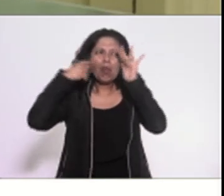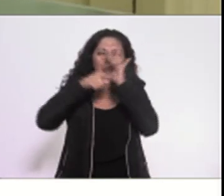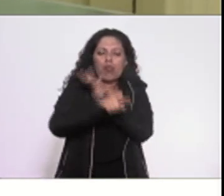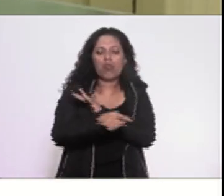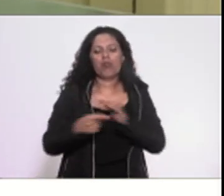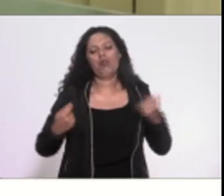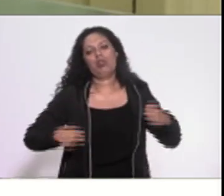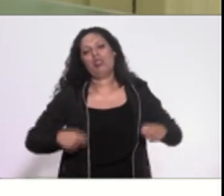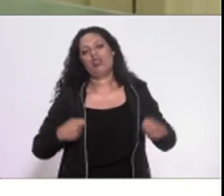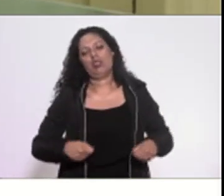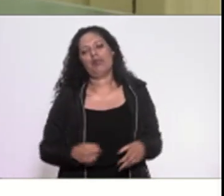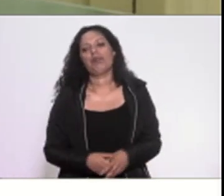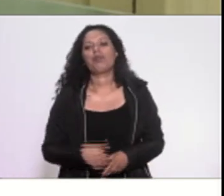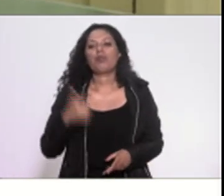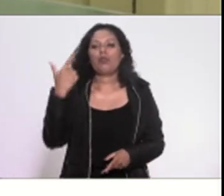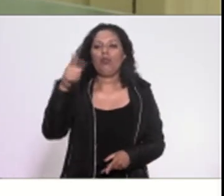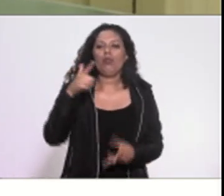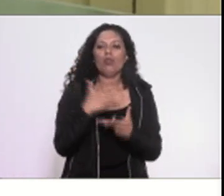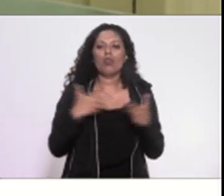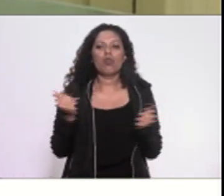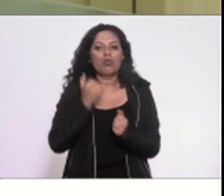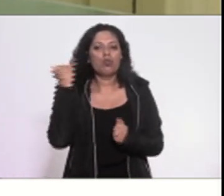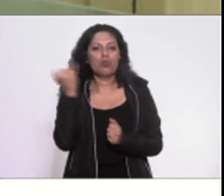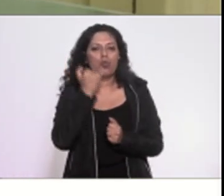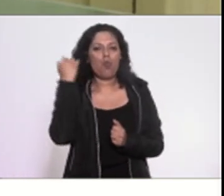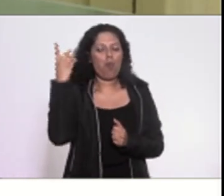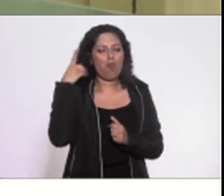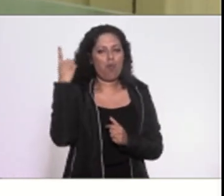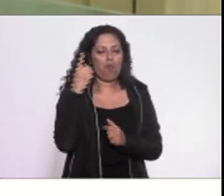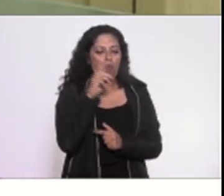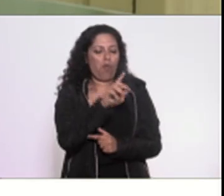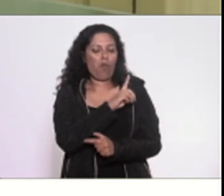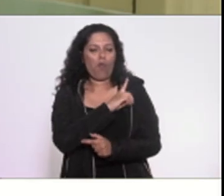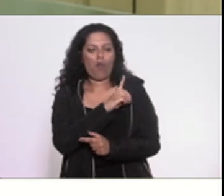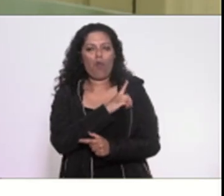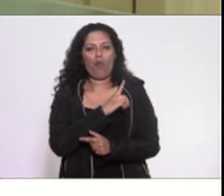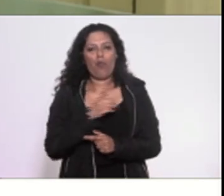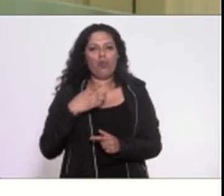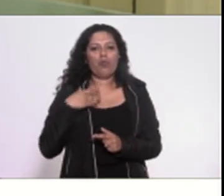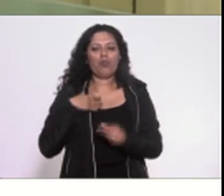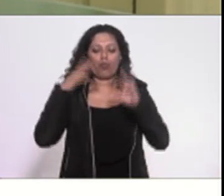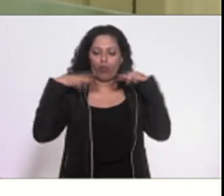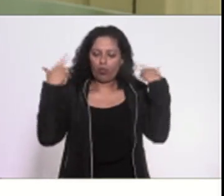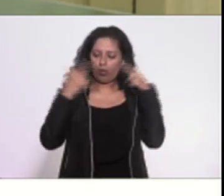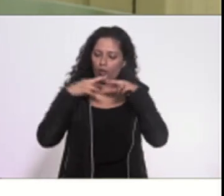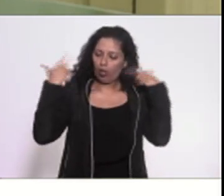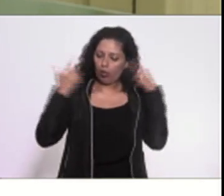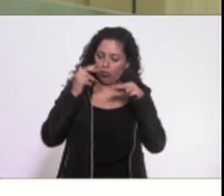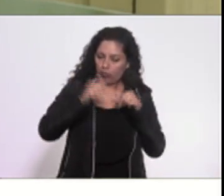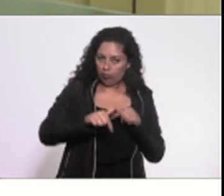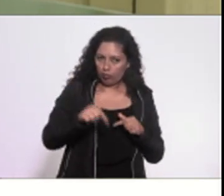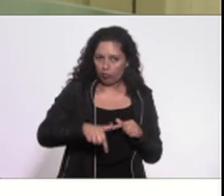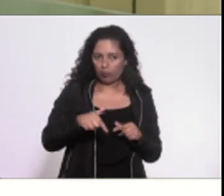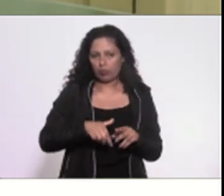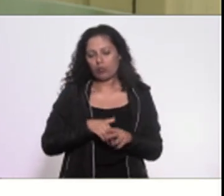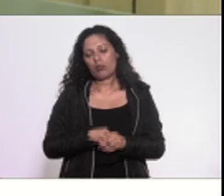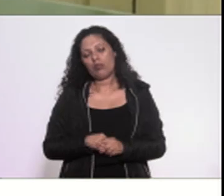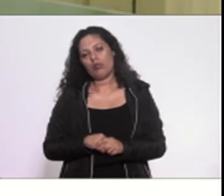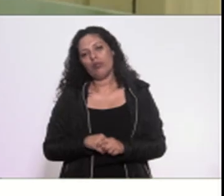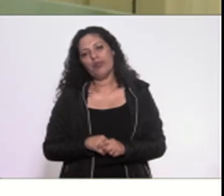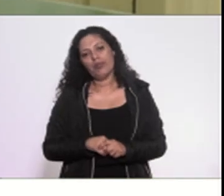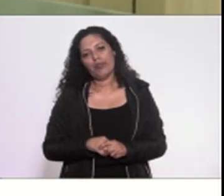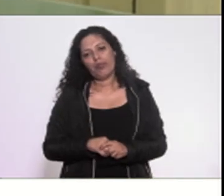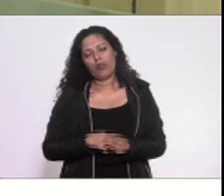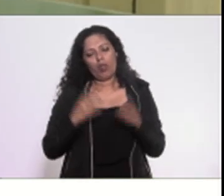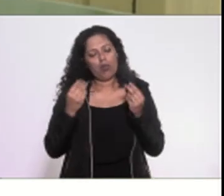profunda. E a outra, deputada Marta, foi em algumas audiências públicas que